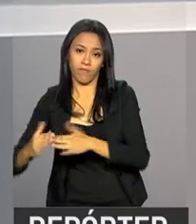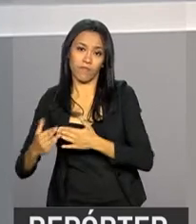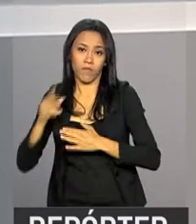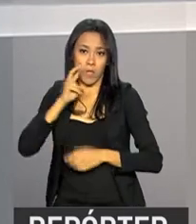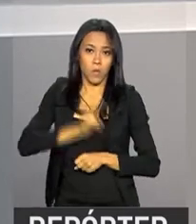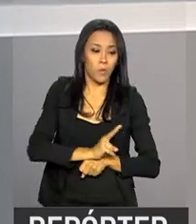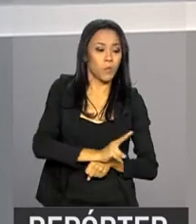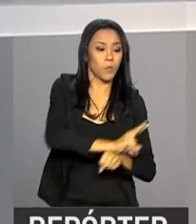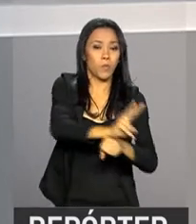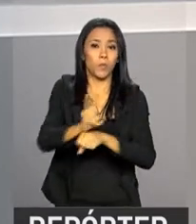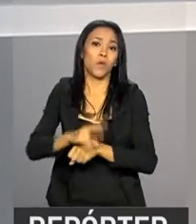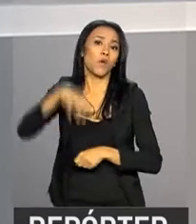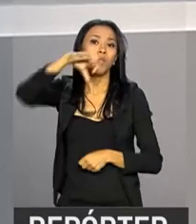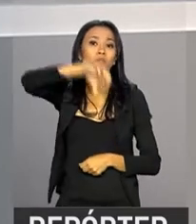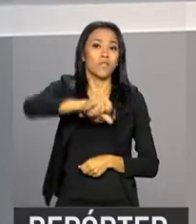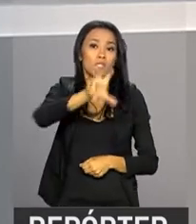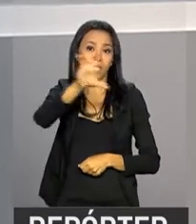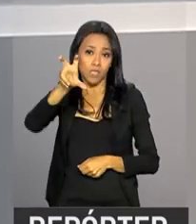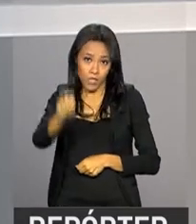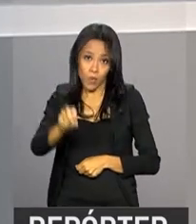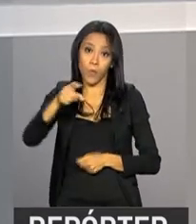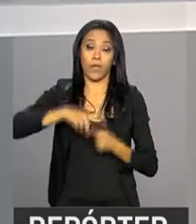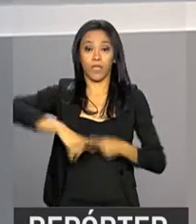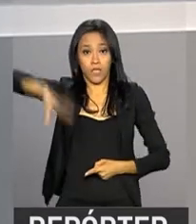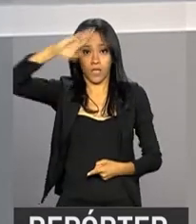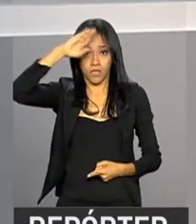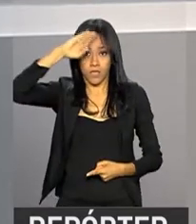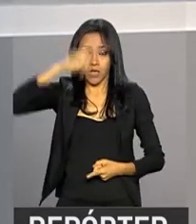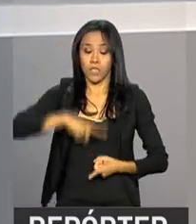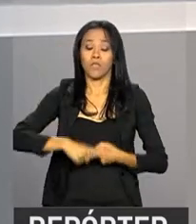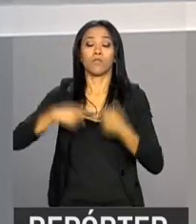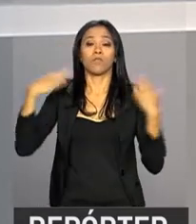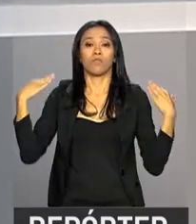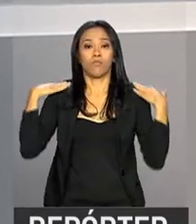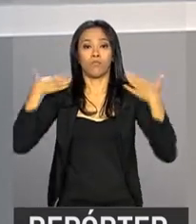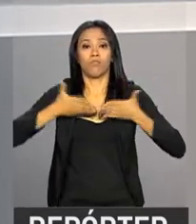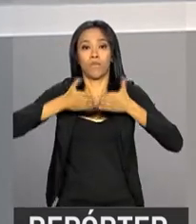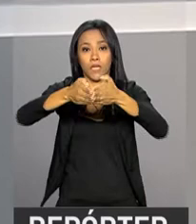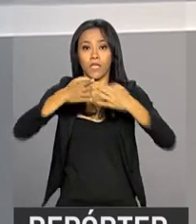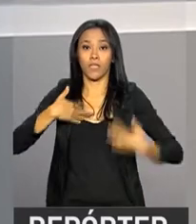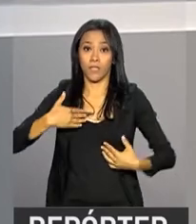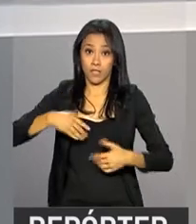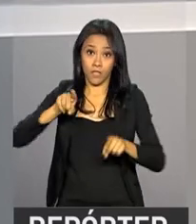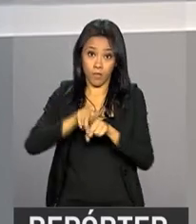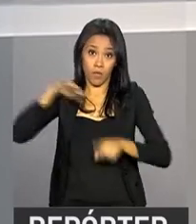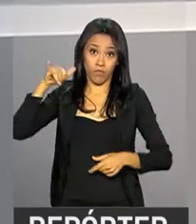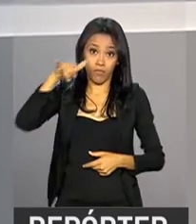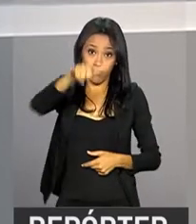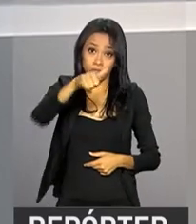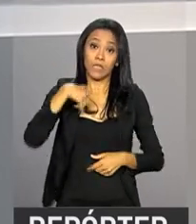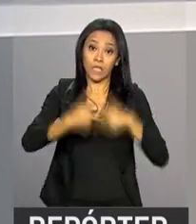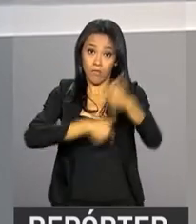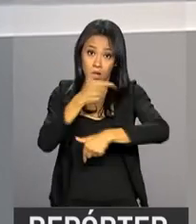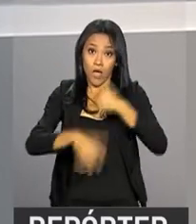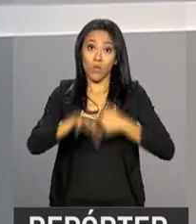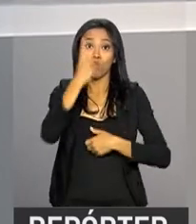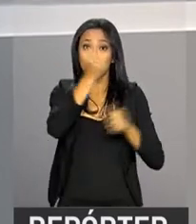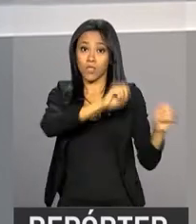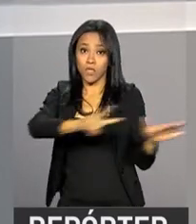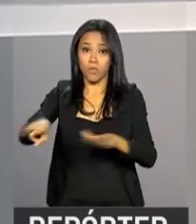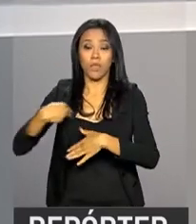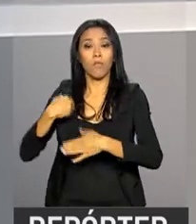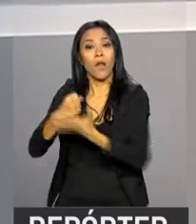950 militares do exército marinha e aeronáutica atuarão por uma semana na comunidade e também para apoiar